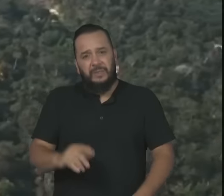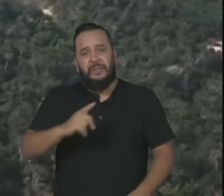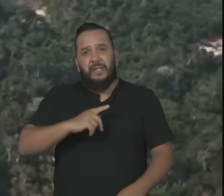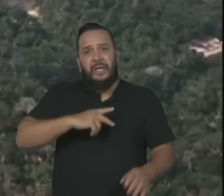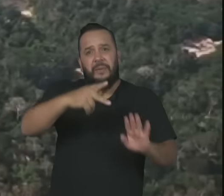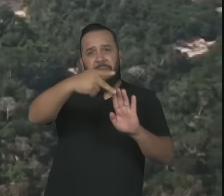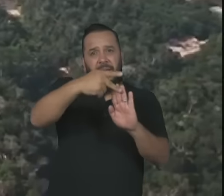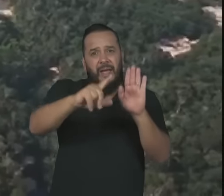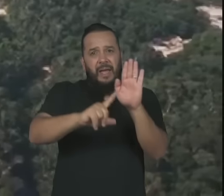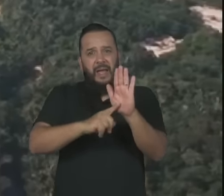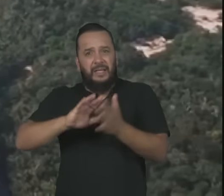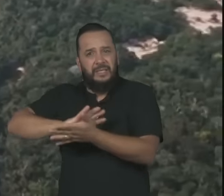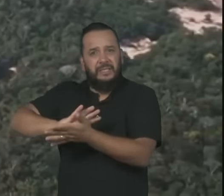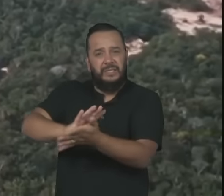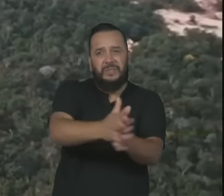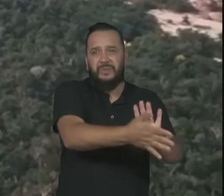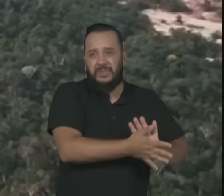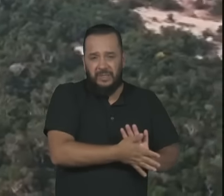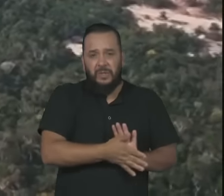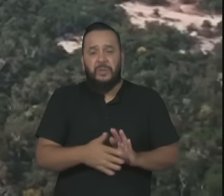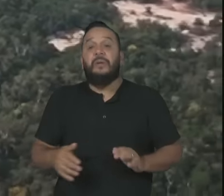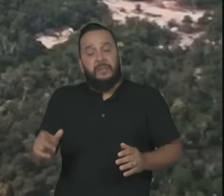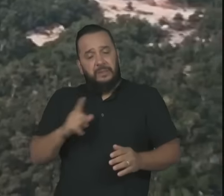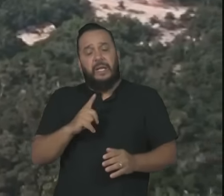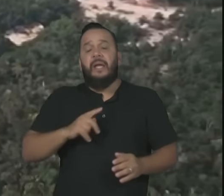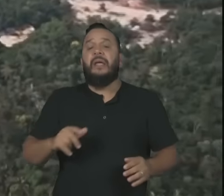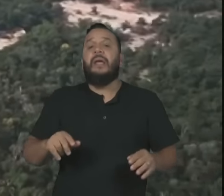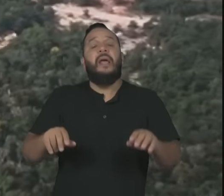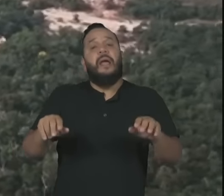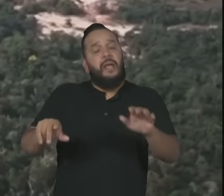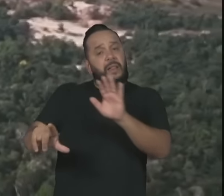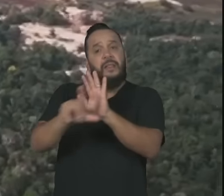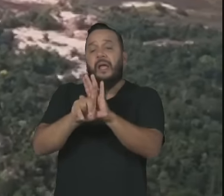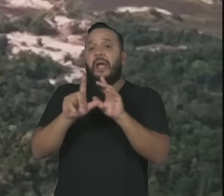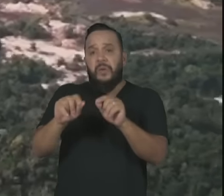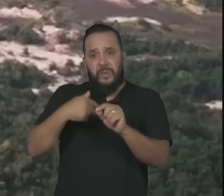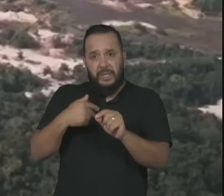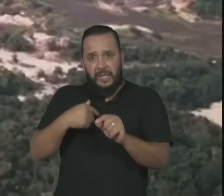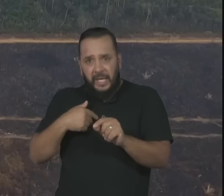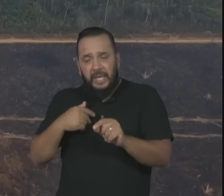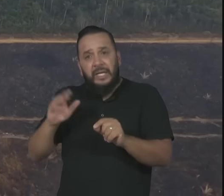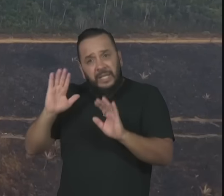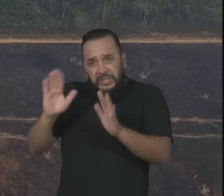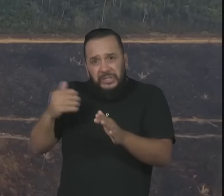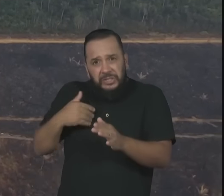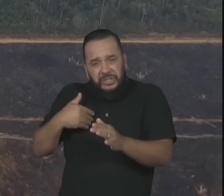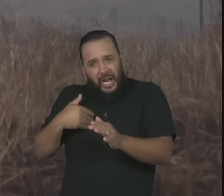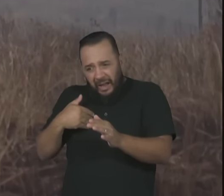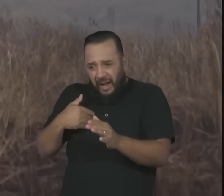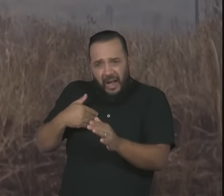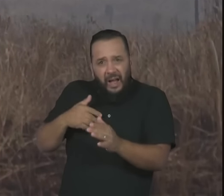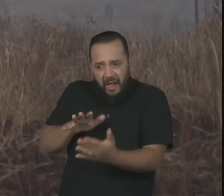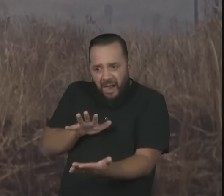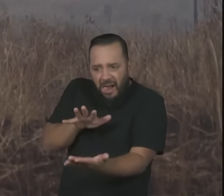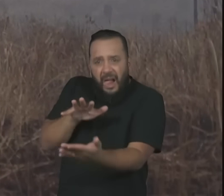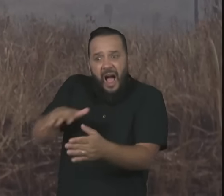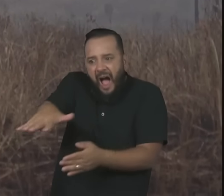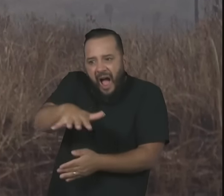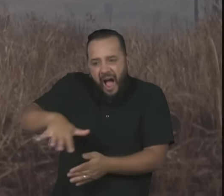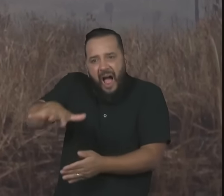da devastação, que virou Lei do Licenciamento Ambiental, aquele conjunto de regras que tem que ser